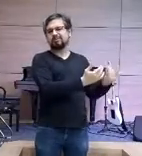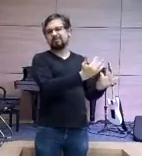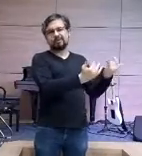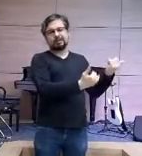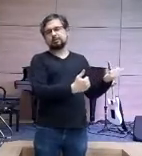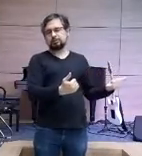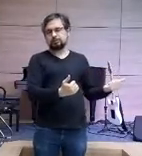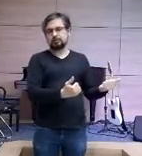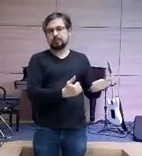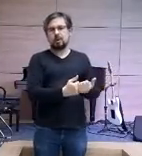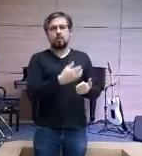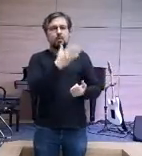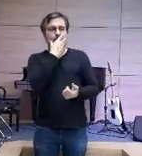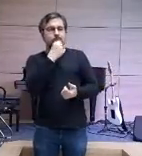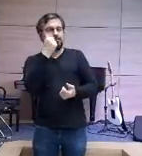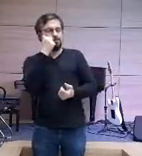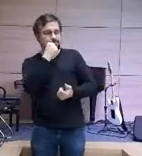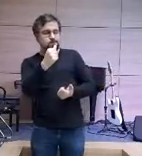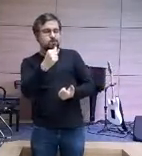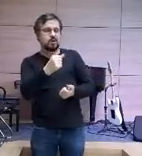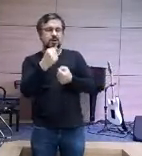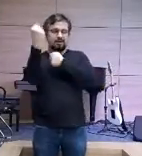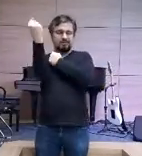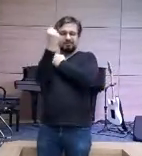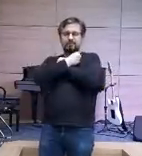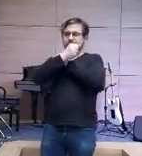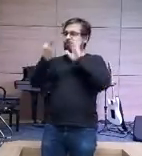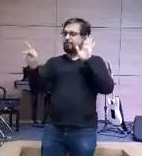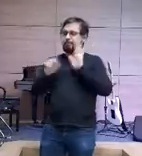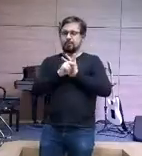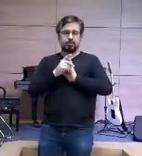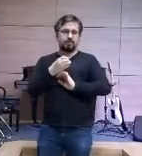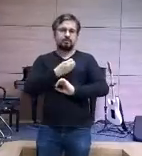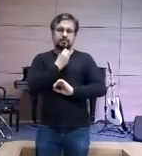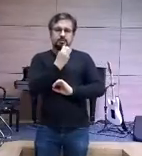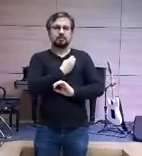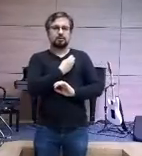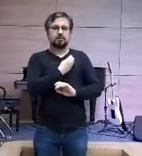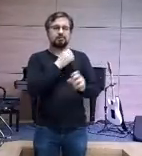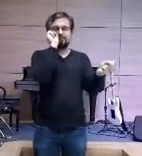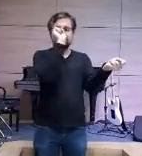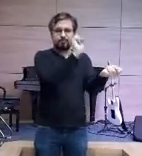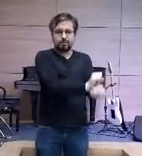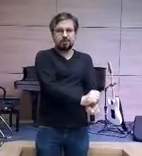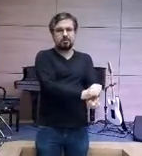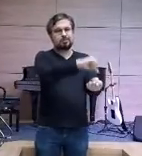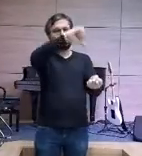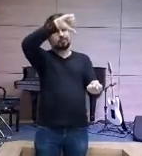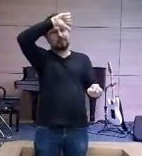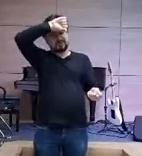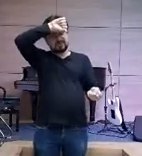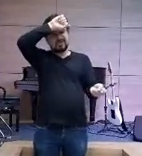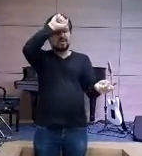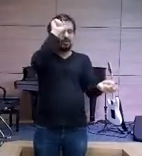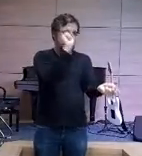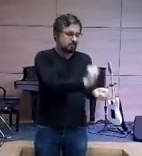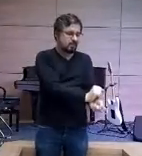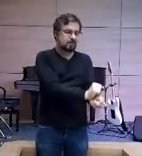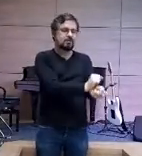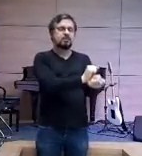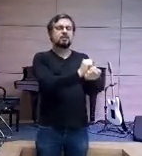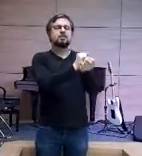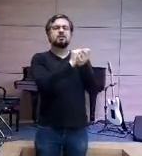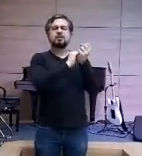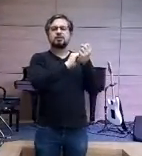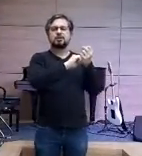inferno homens e mulheres acabando com a só própria vida aprisionados muitos na depressão aprisionado